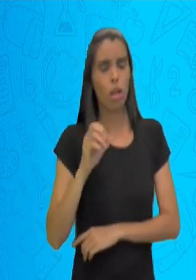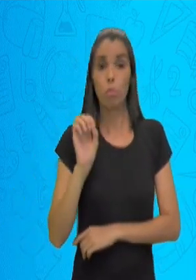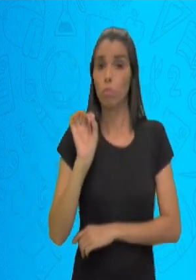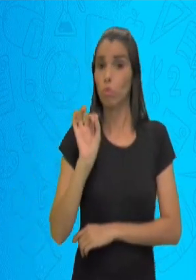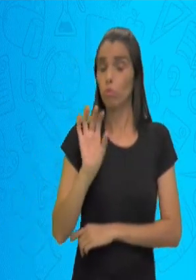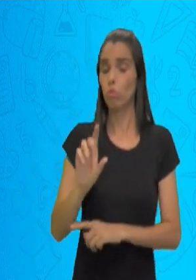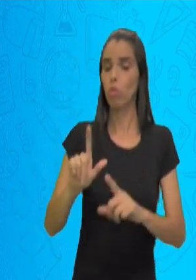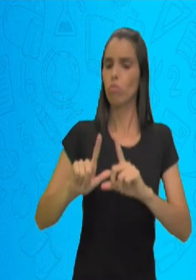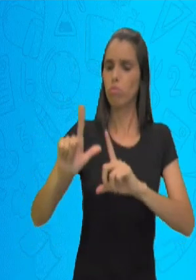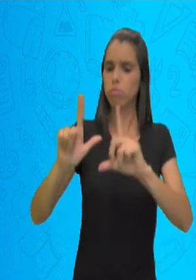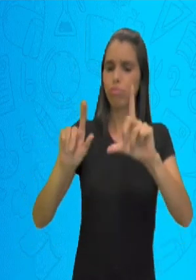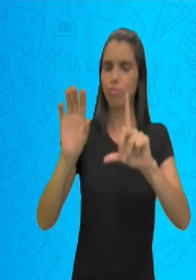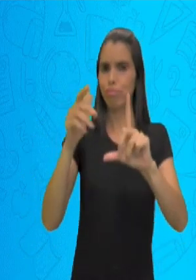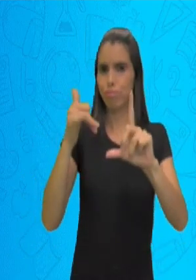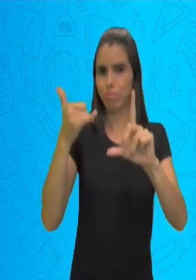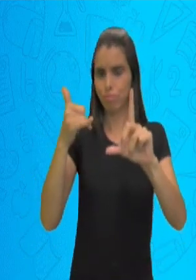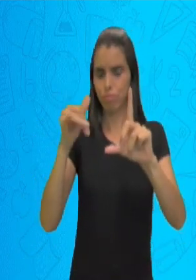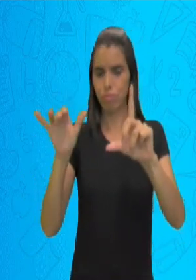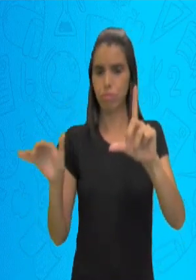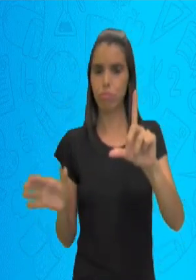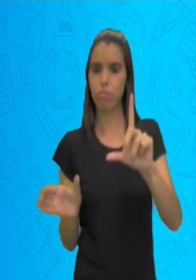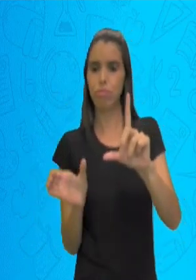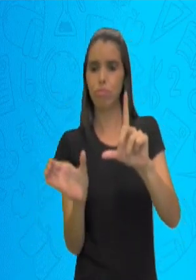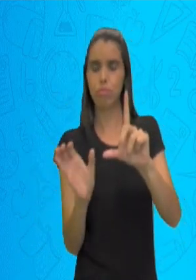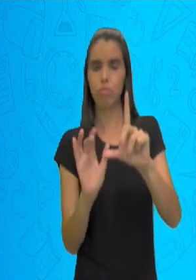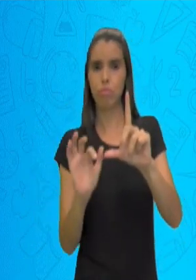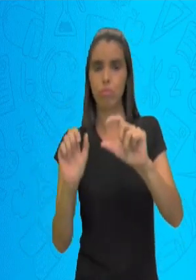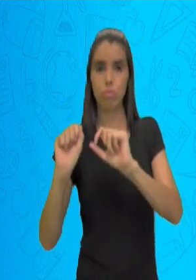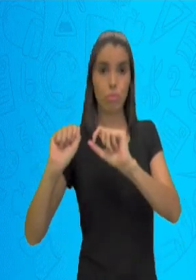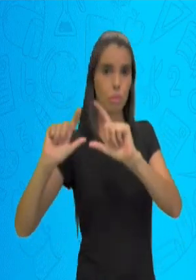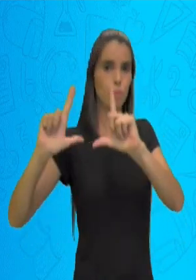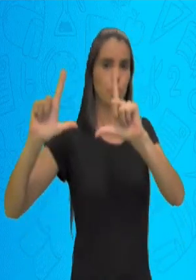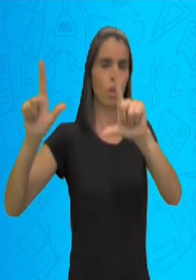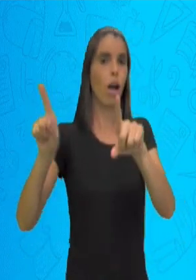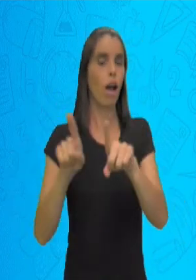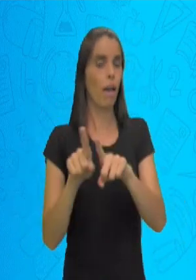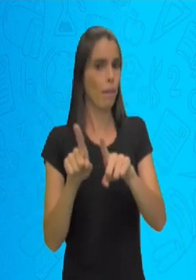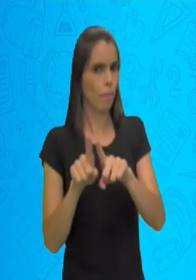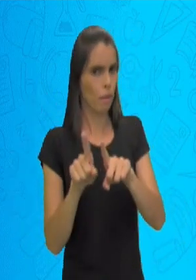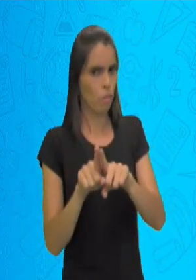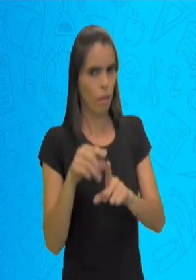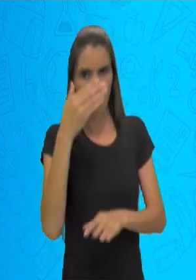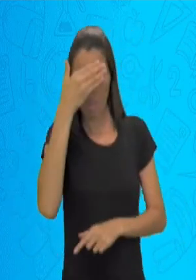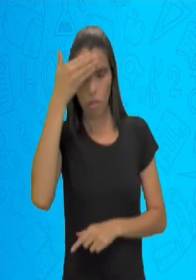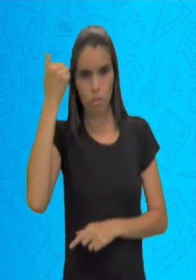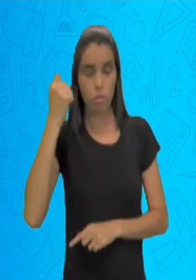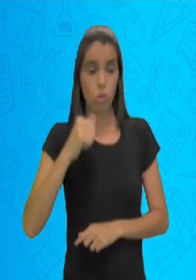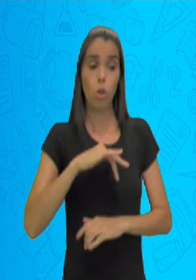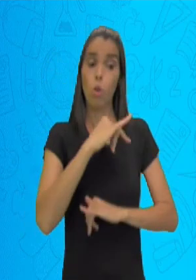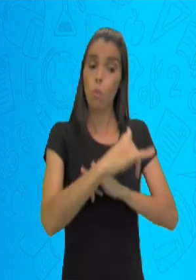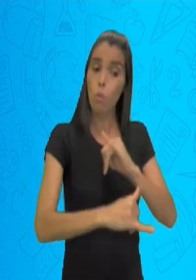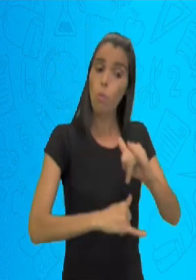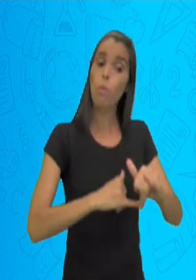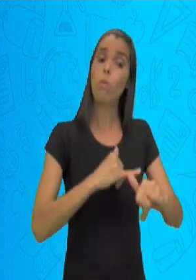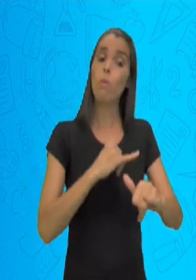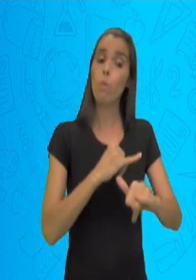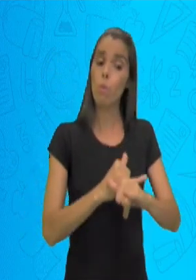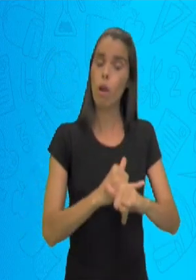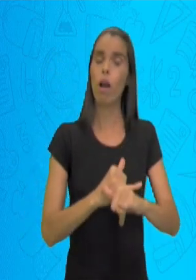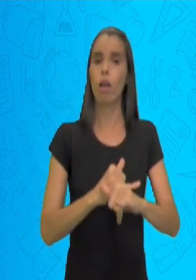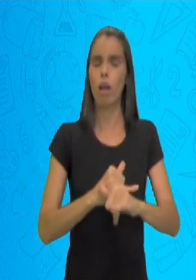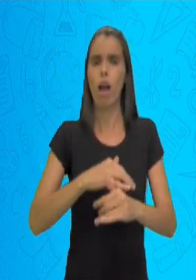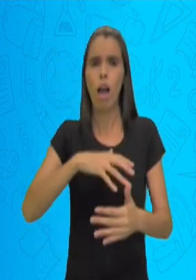seu celular na imagem que vai aparecer no canto da tela. E também não se esqueça do nosso canal do YouTube.